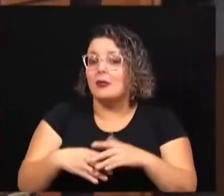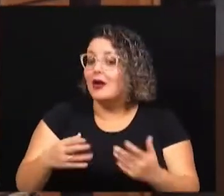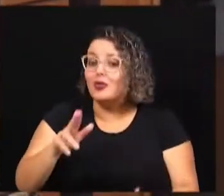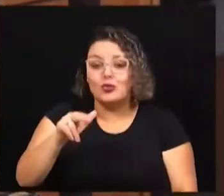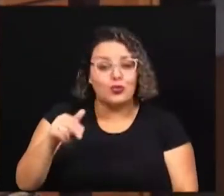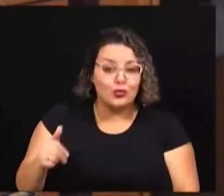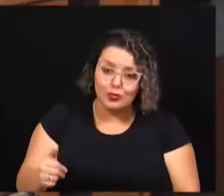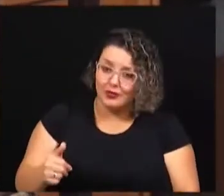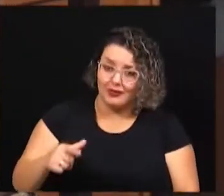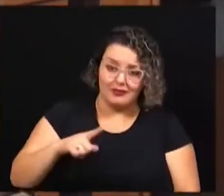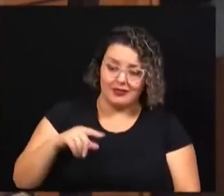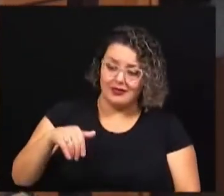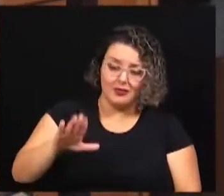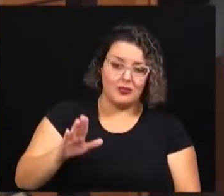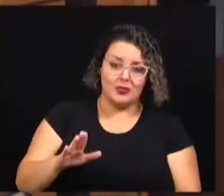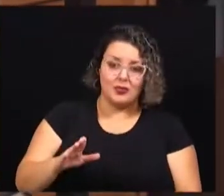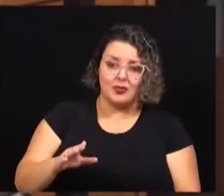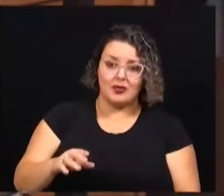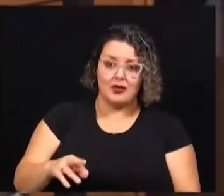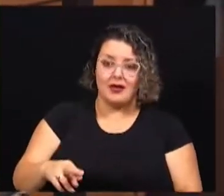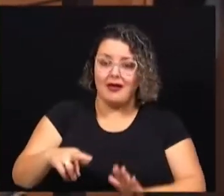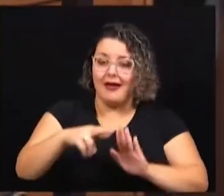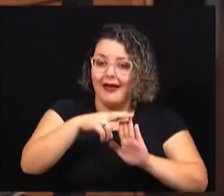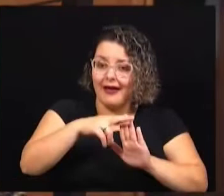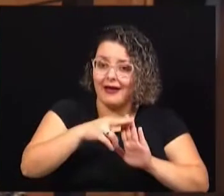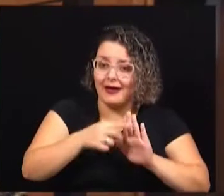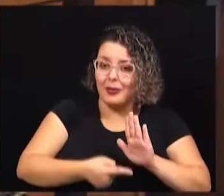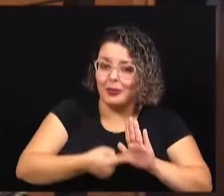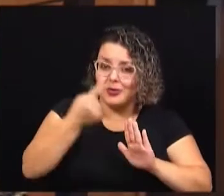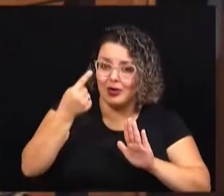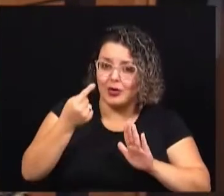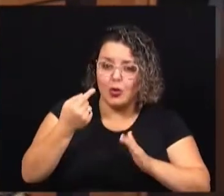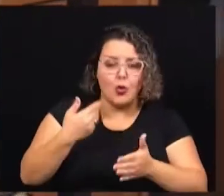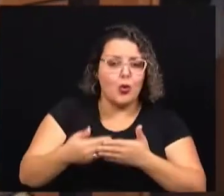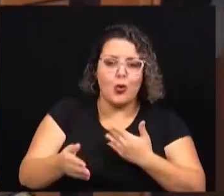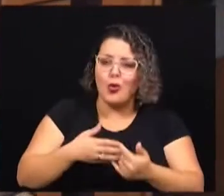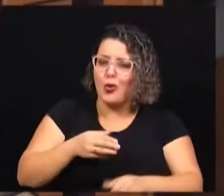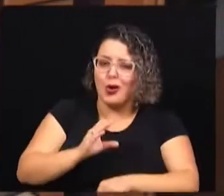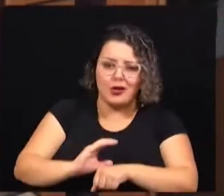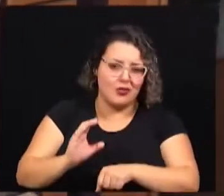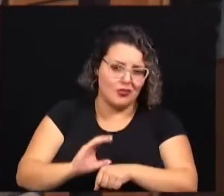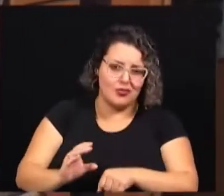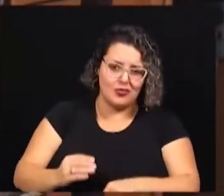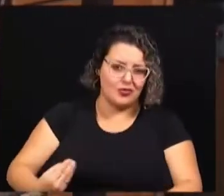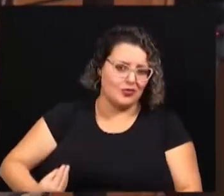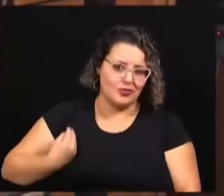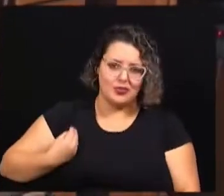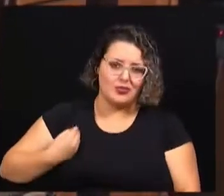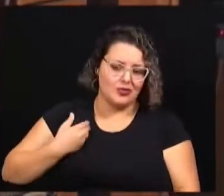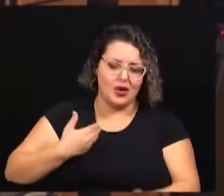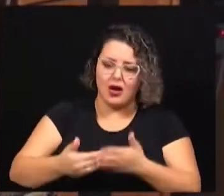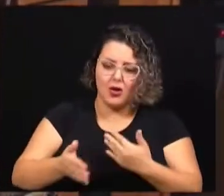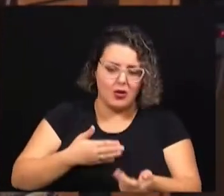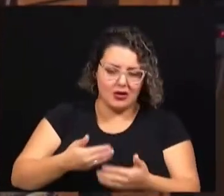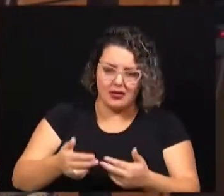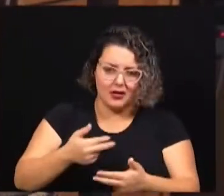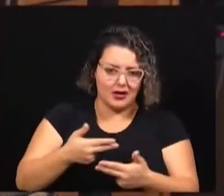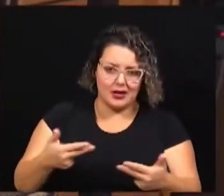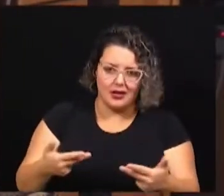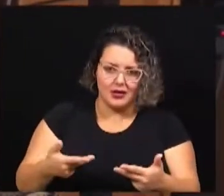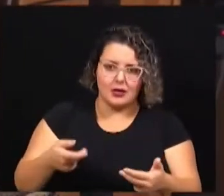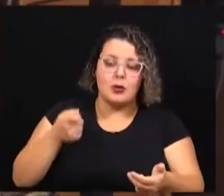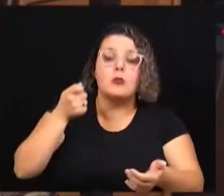Só que nunca vai sobrar. Regra número 1, em qualquer curso que você faça, em qualquer lugar que você veja, qualquer